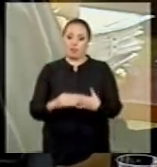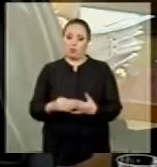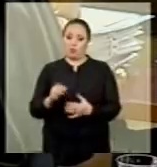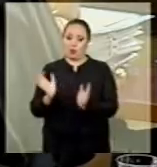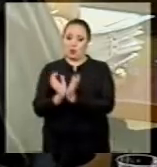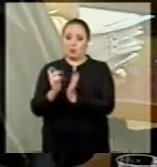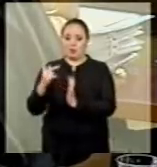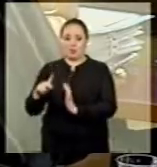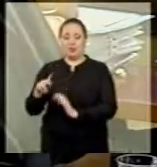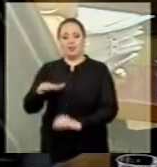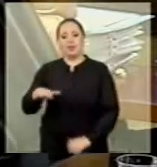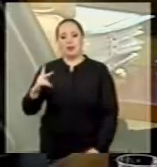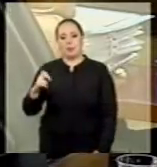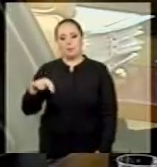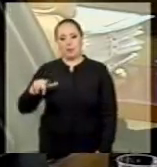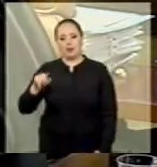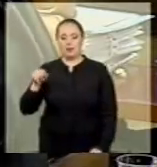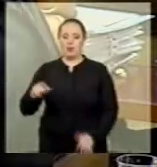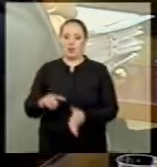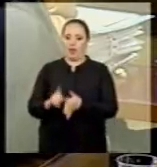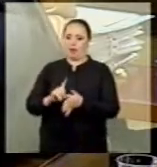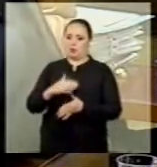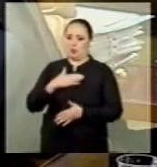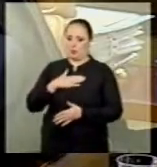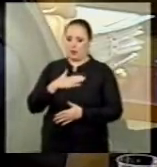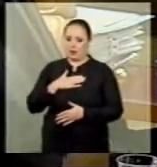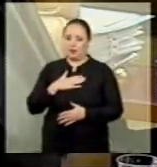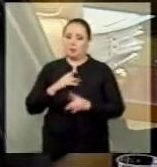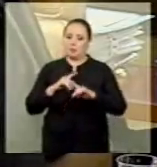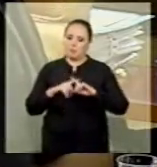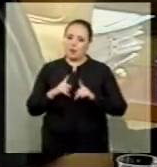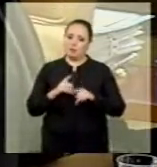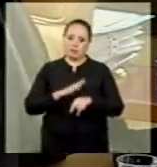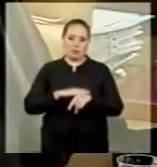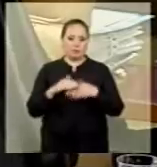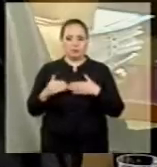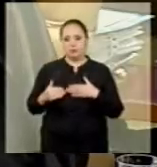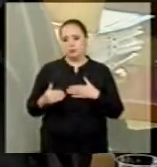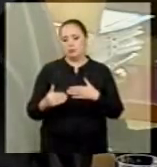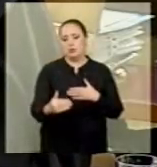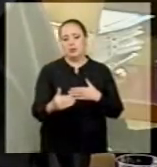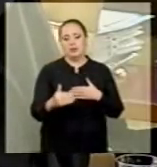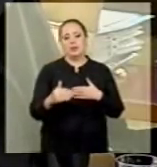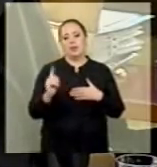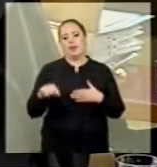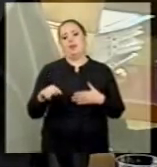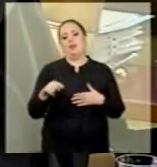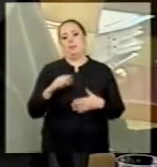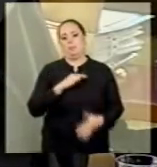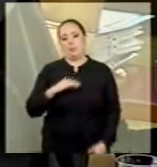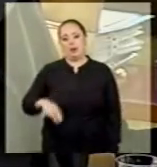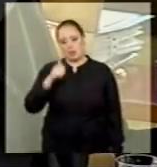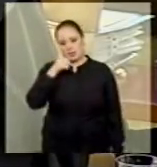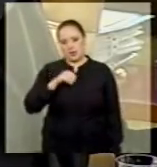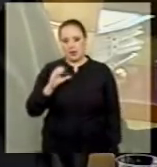Então, ele hoje é a cadeira antecedente à minha, mas, por longo tempo, foi a ministra Carmen Lúcia.